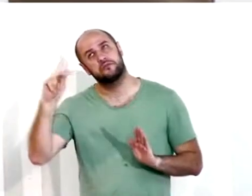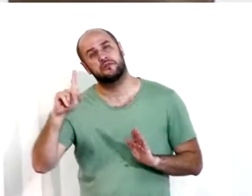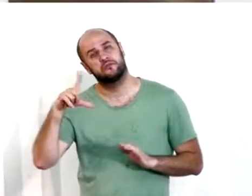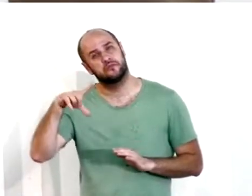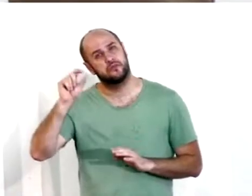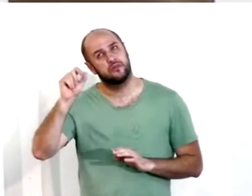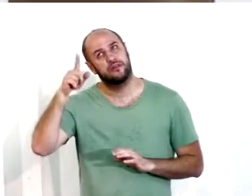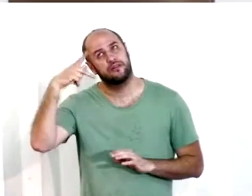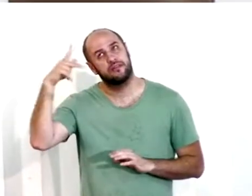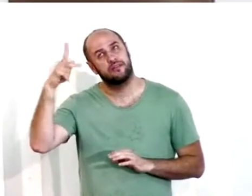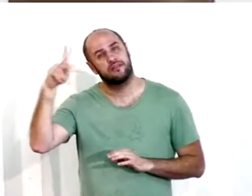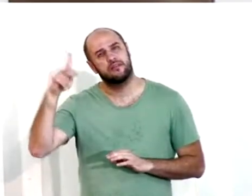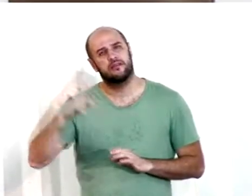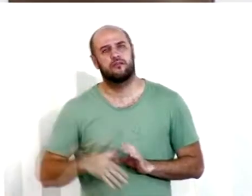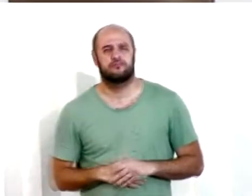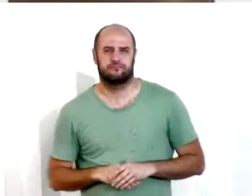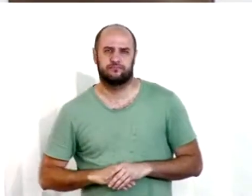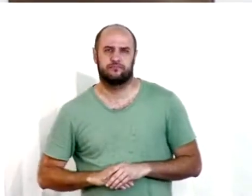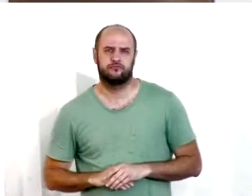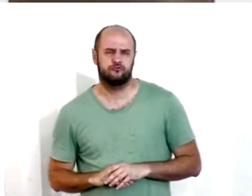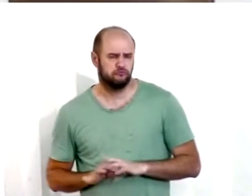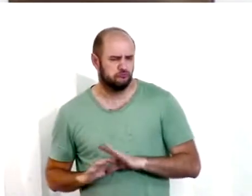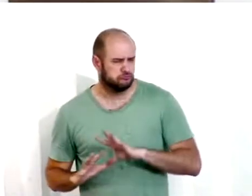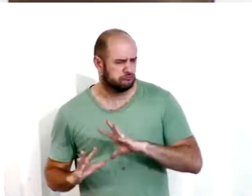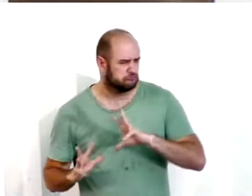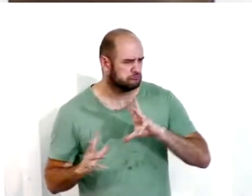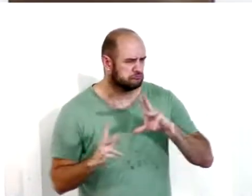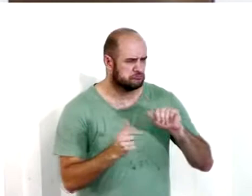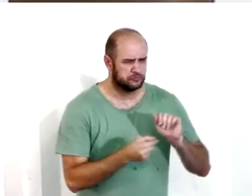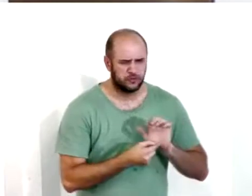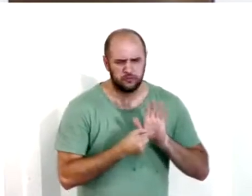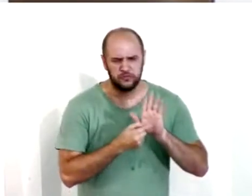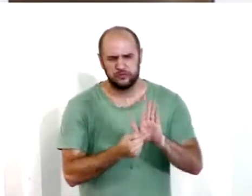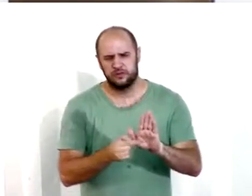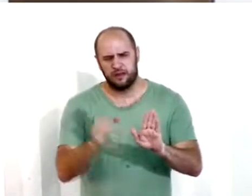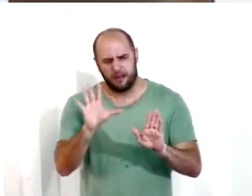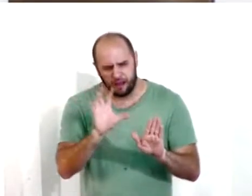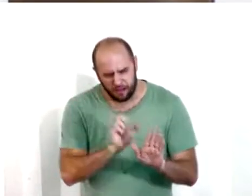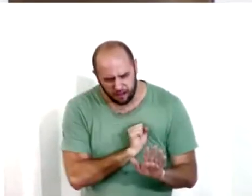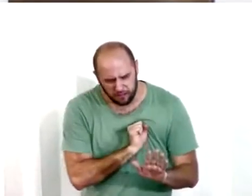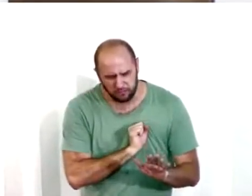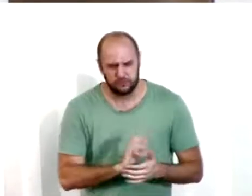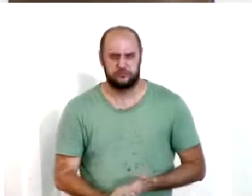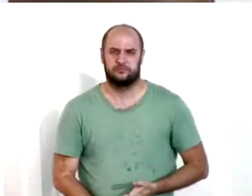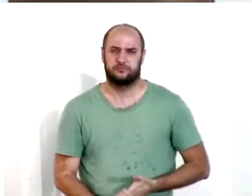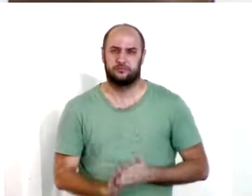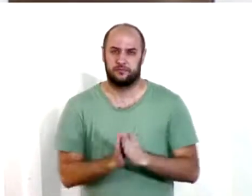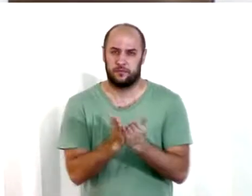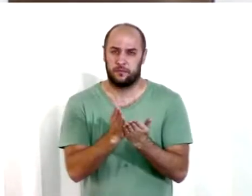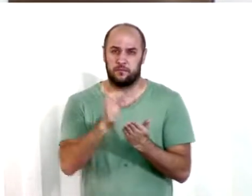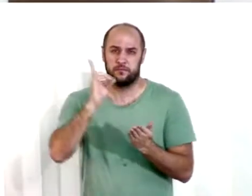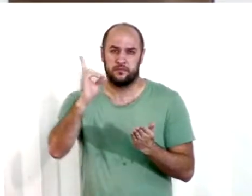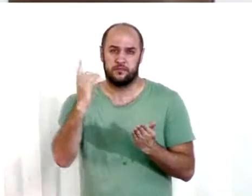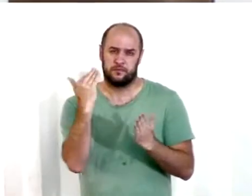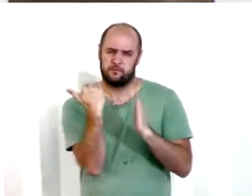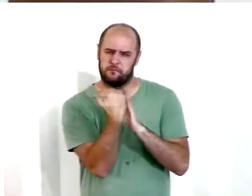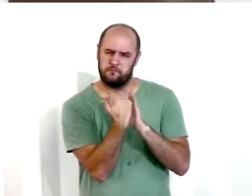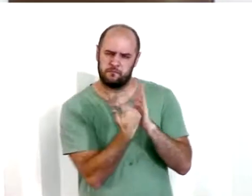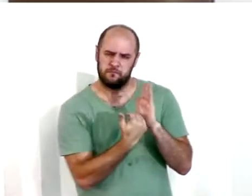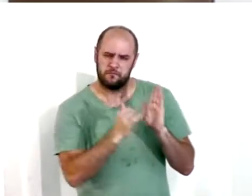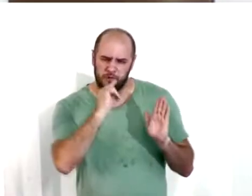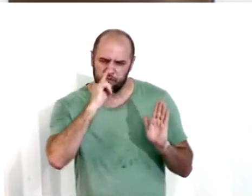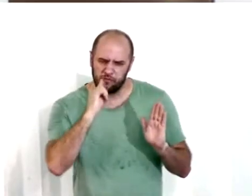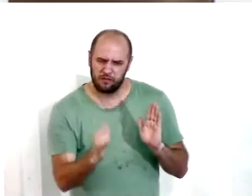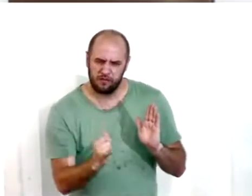escolher. E tudo isso revela amor. Por isso que o texto diz que Ele nos concedeu no